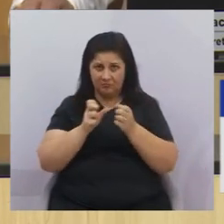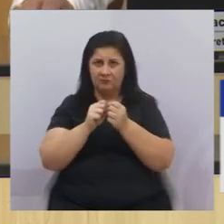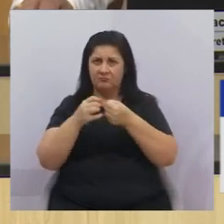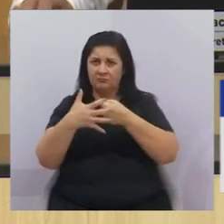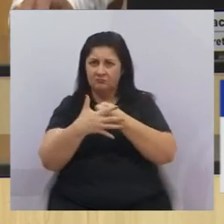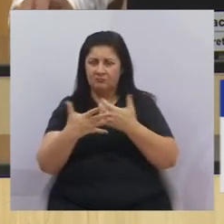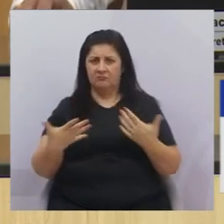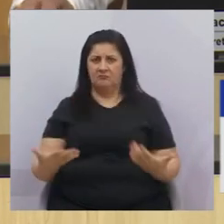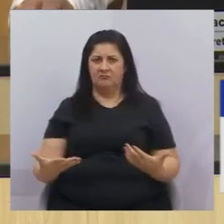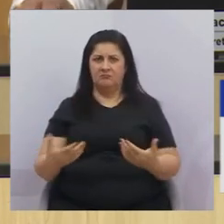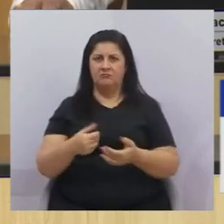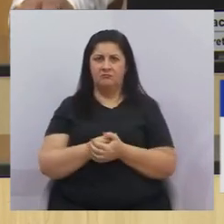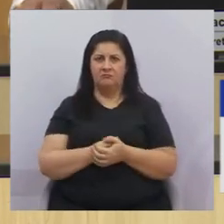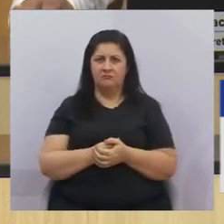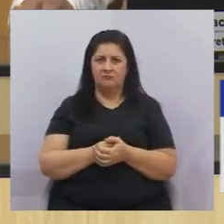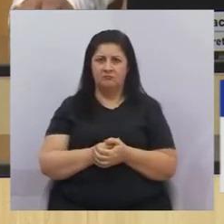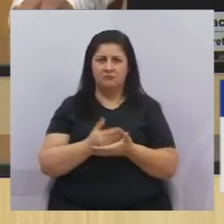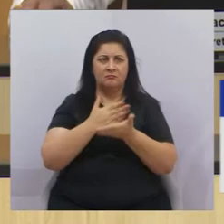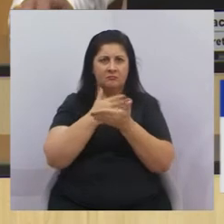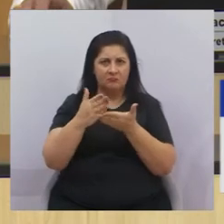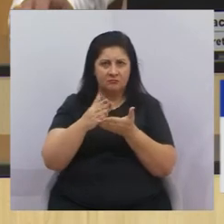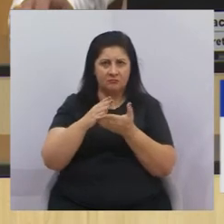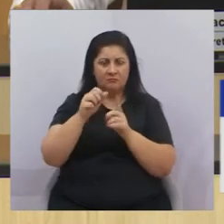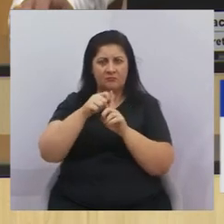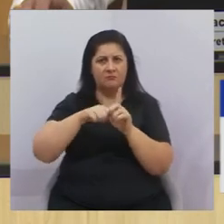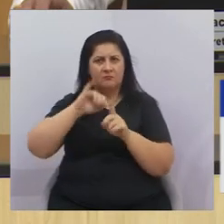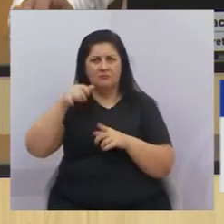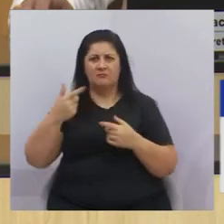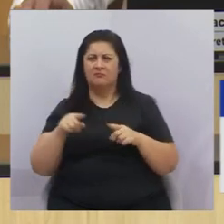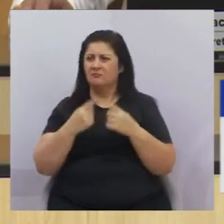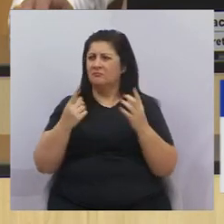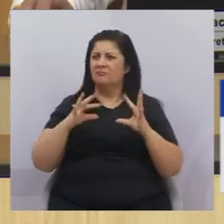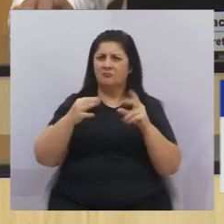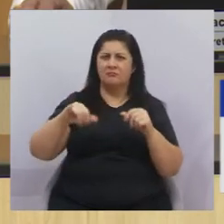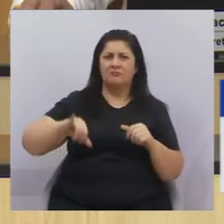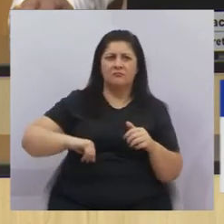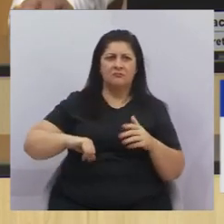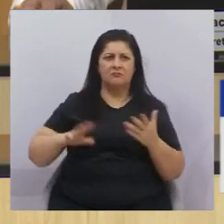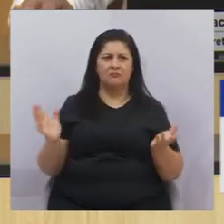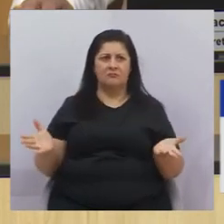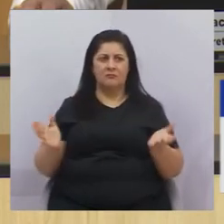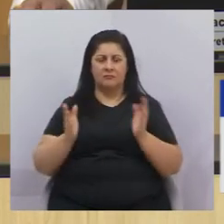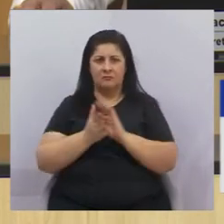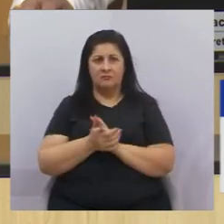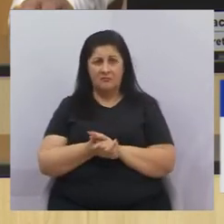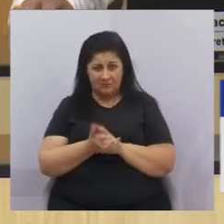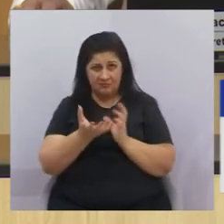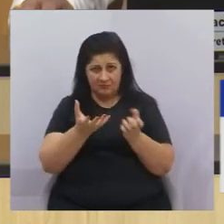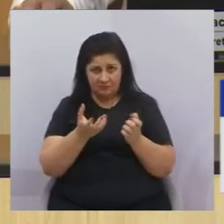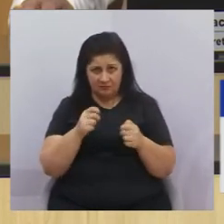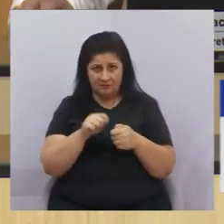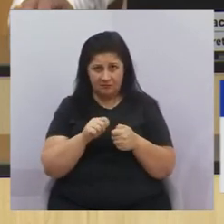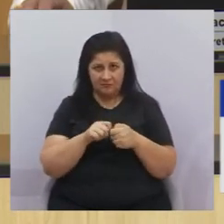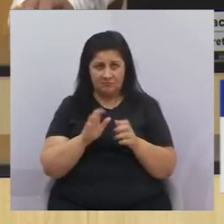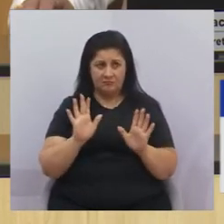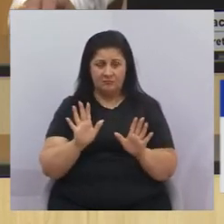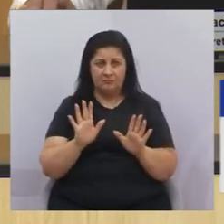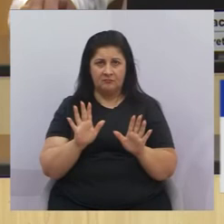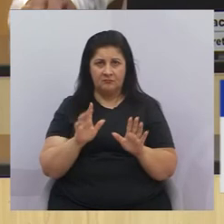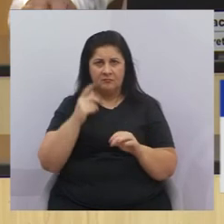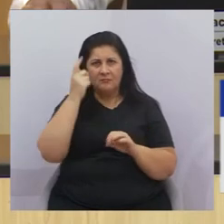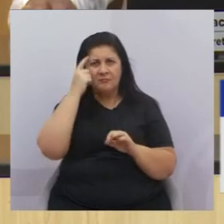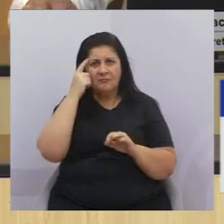que seja começo de janeiro, as pessoas todas sofreram. Deixa, gente, se você quer fazer, deixa para vocês pensar